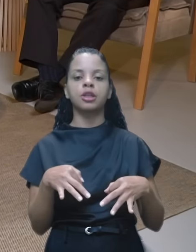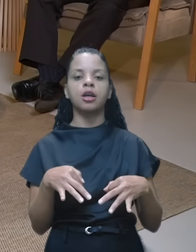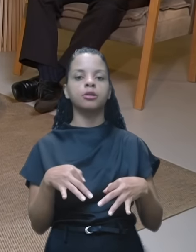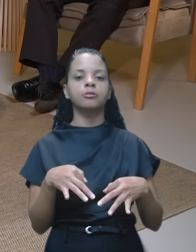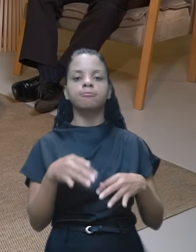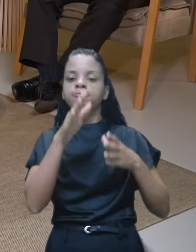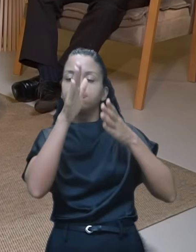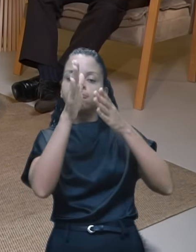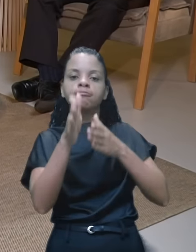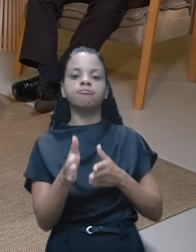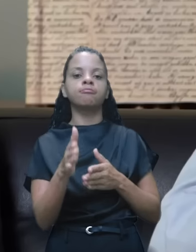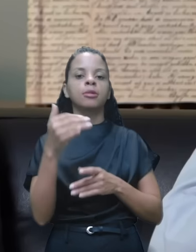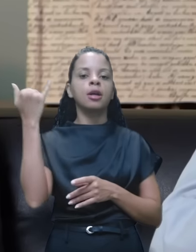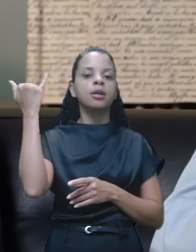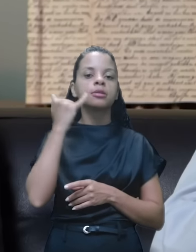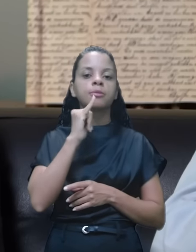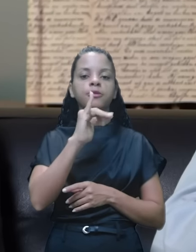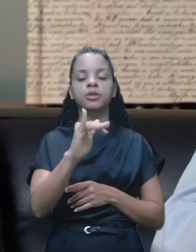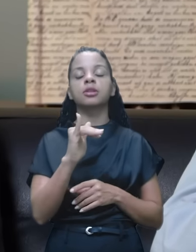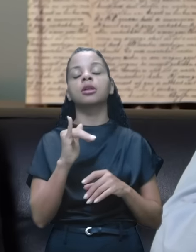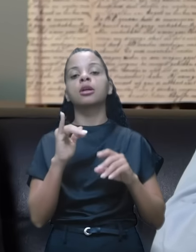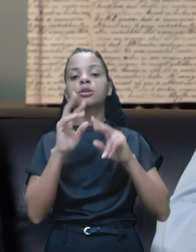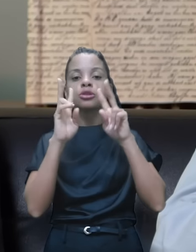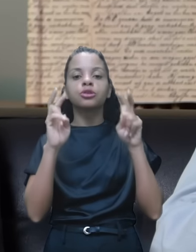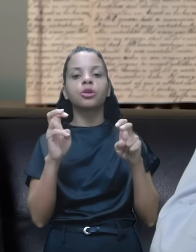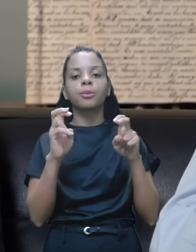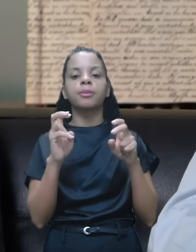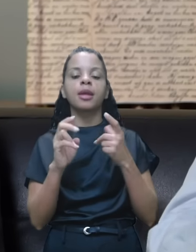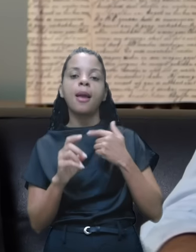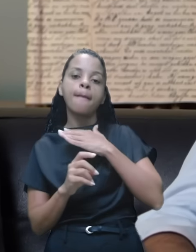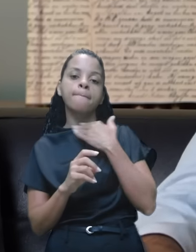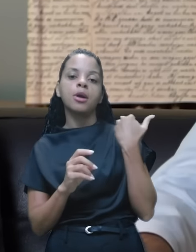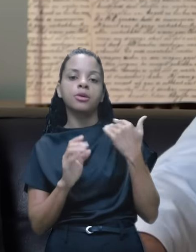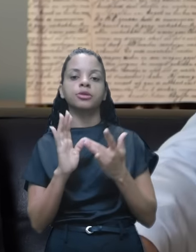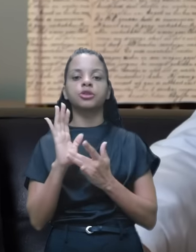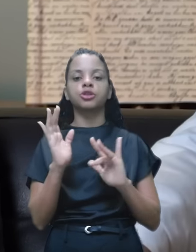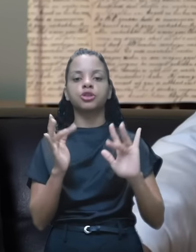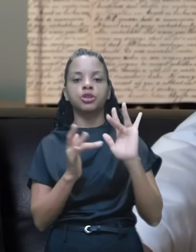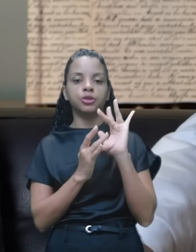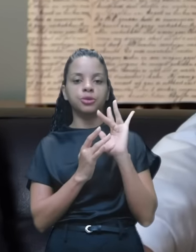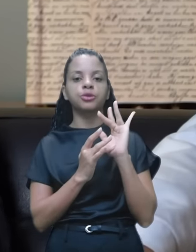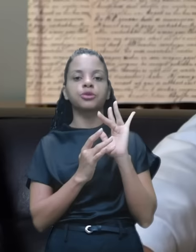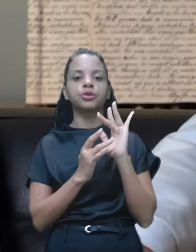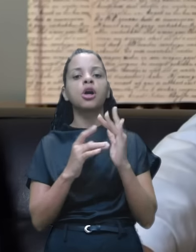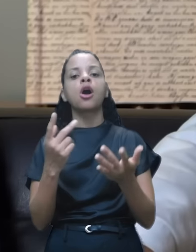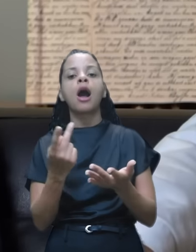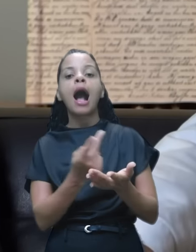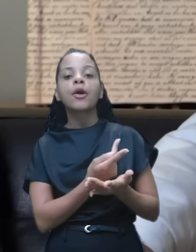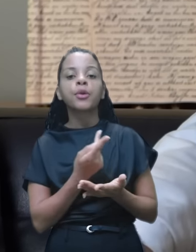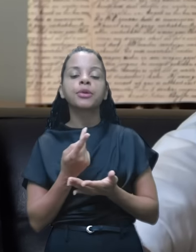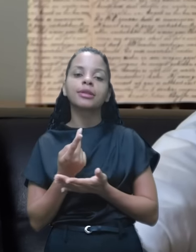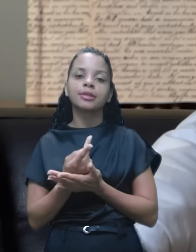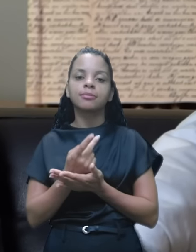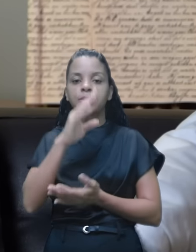concluiu, né, o cumprimento, né, das profecias, né, sobre o sacrifício expiatório de Cristo na cruz e o